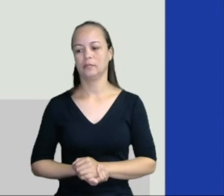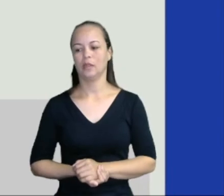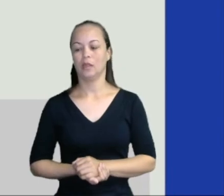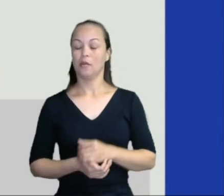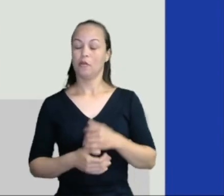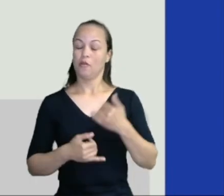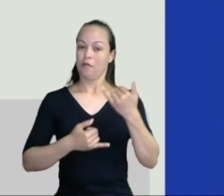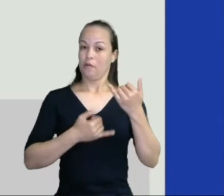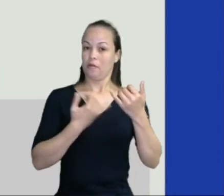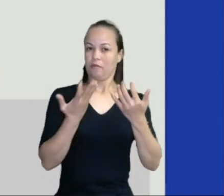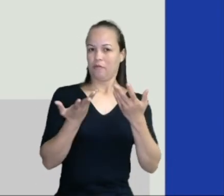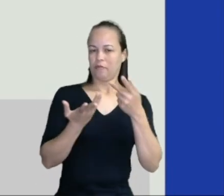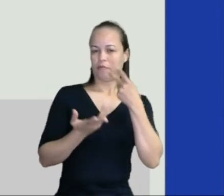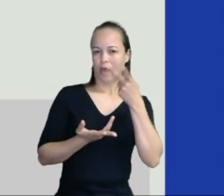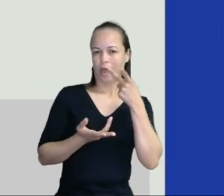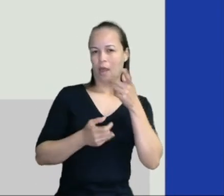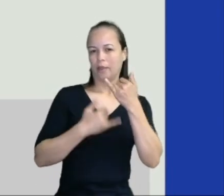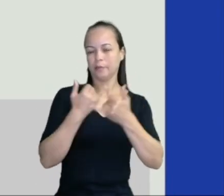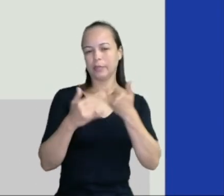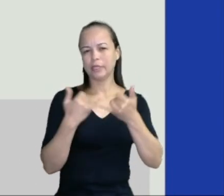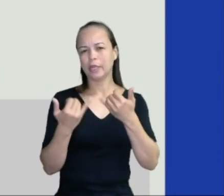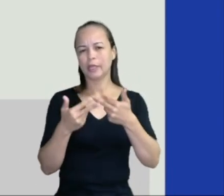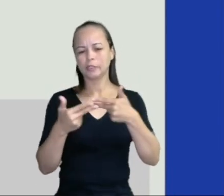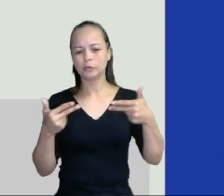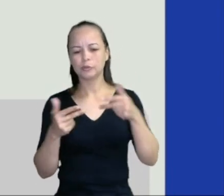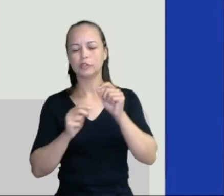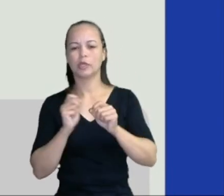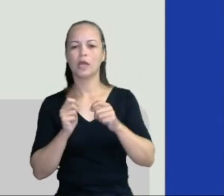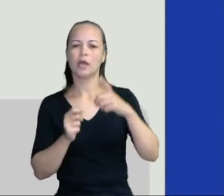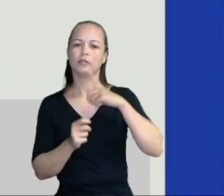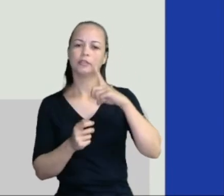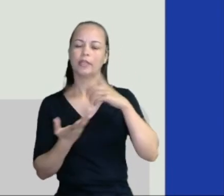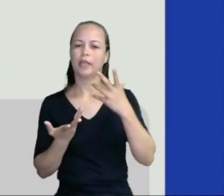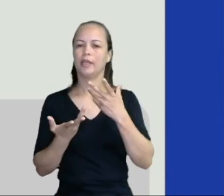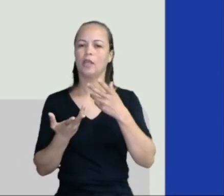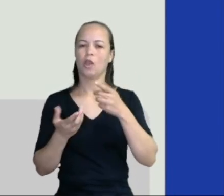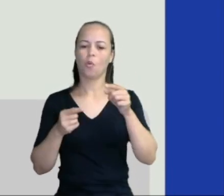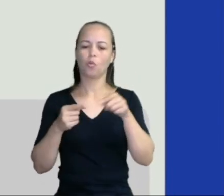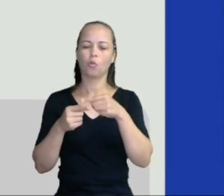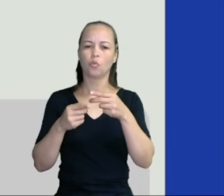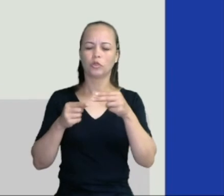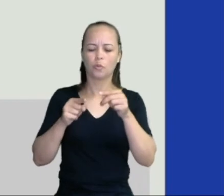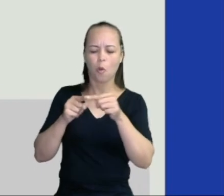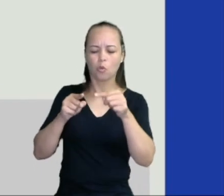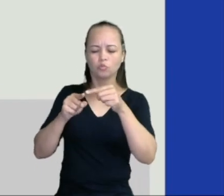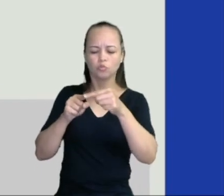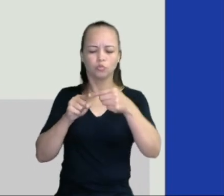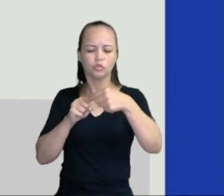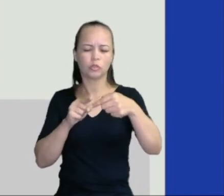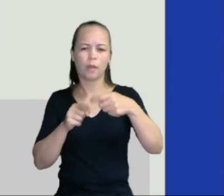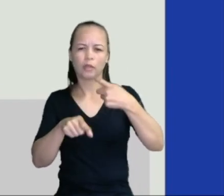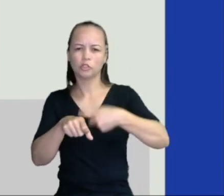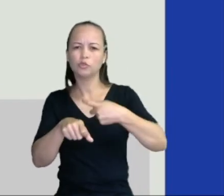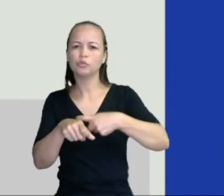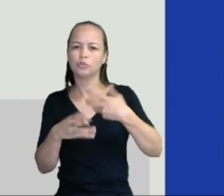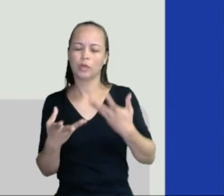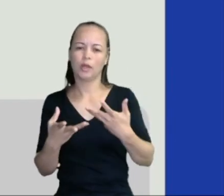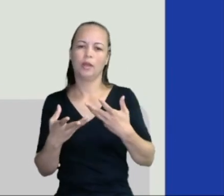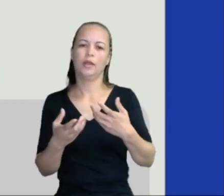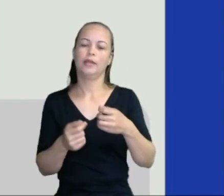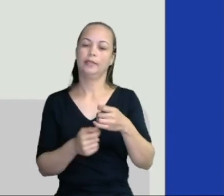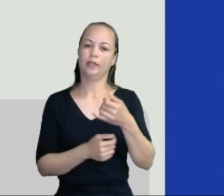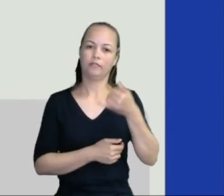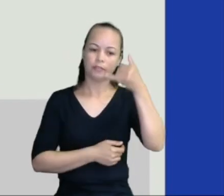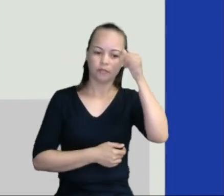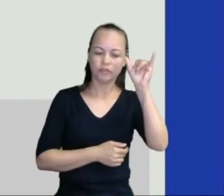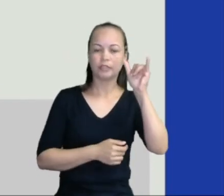falar em brinquedos, existem alguns brinquedos com partes pontiagudas, partes duras, tá? Que devem ser